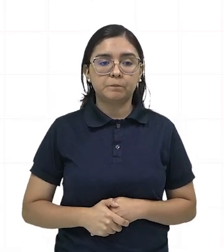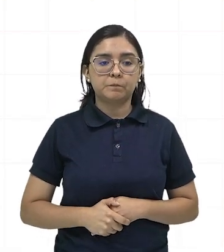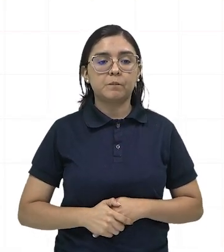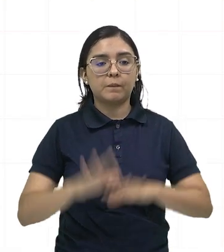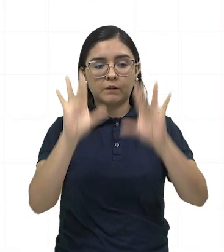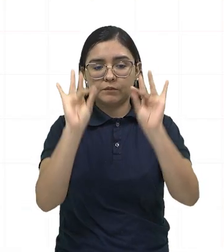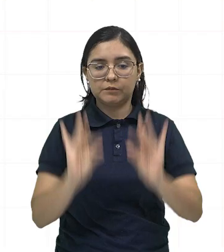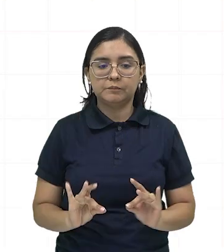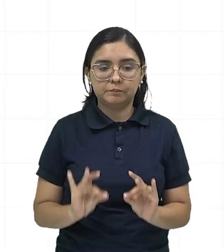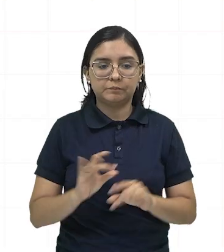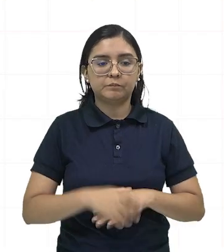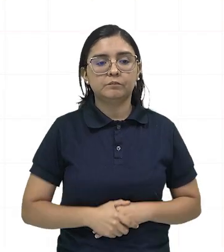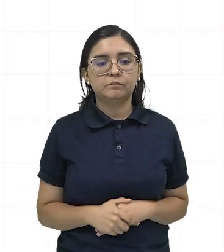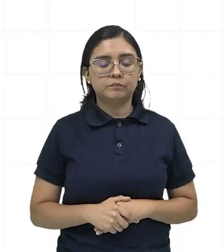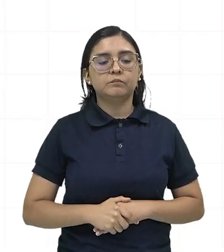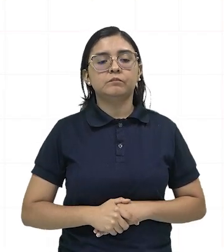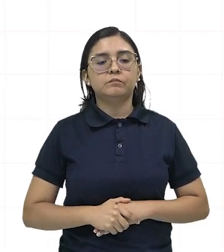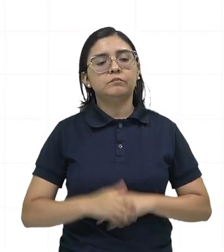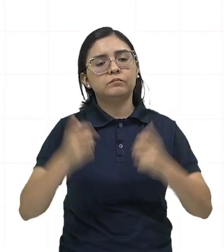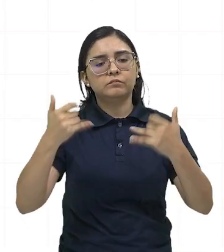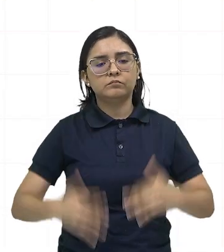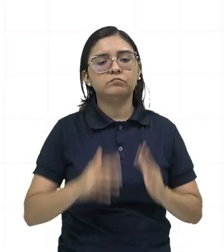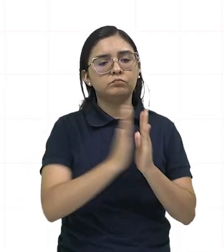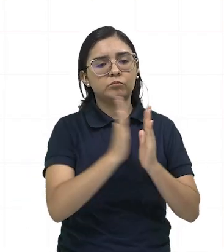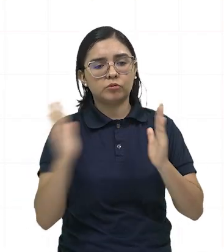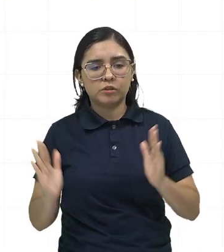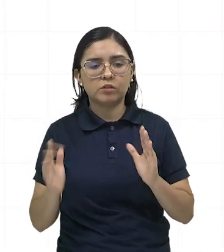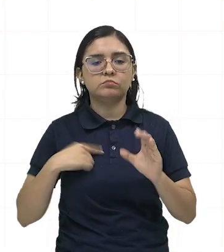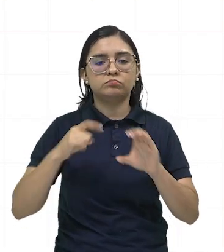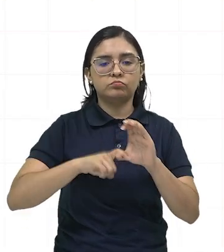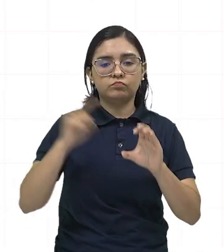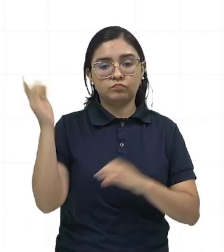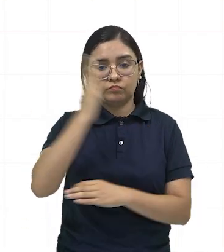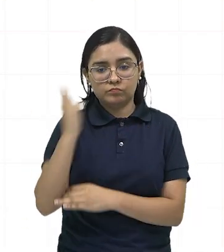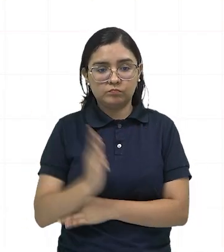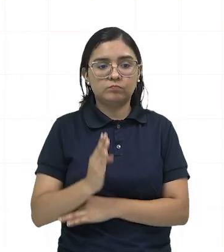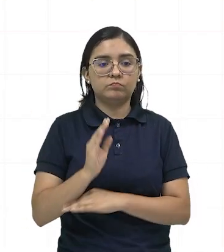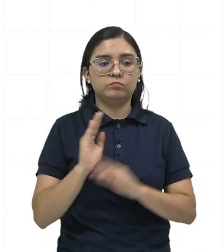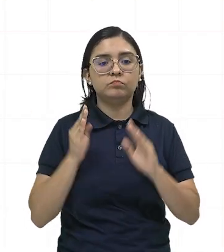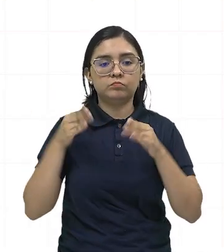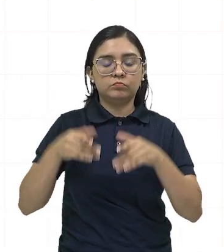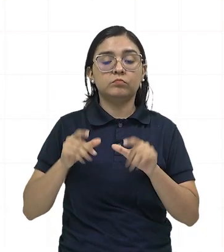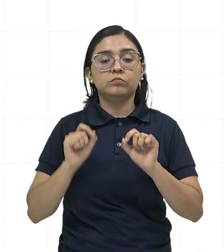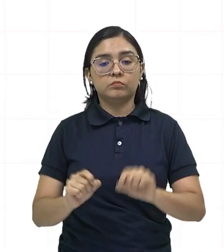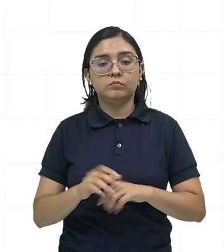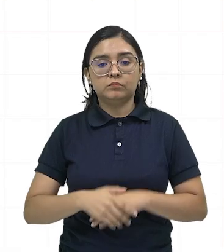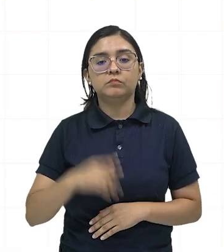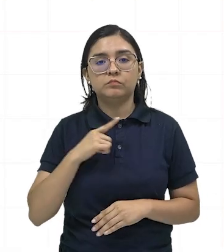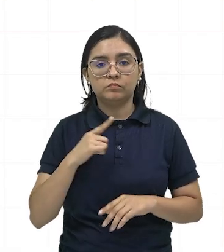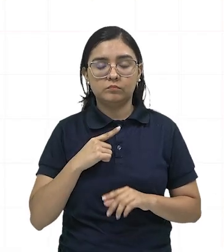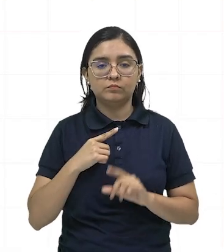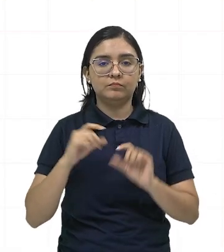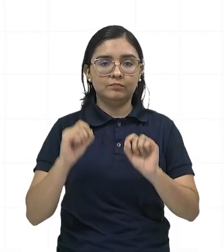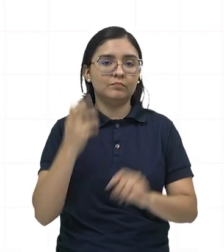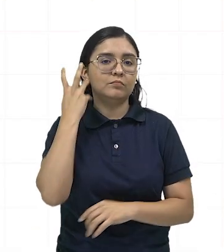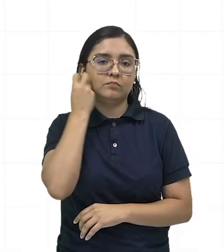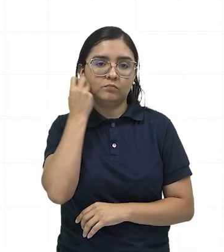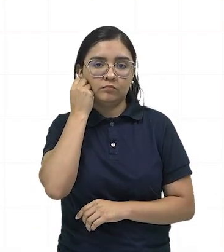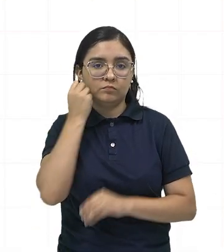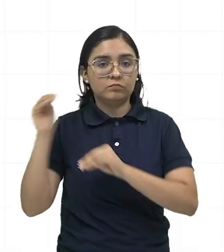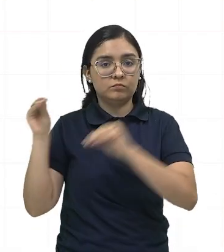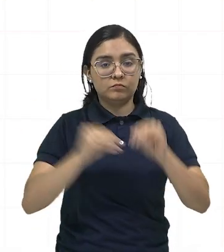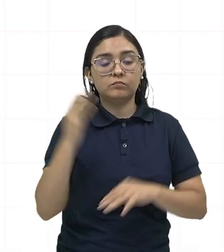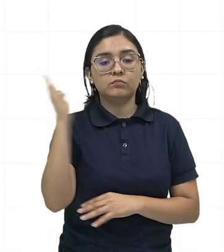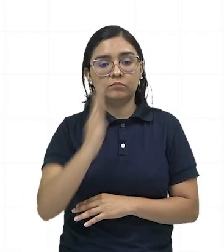De detalhamento, vamos falar dos caminhos até a independência do Brasil, especificamente falando da vinda de Dom João para o